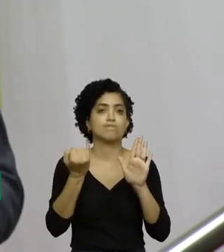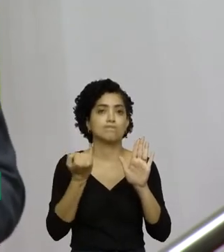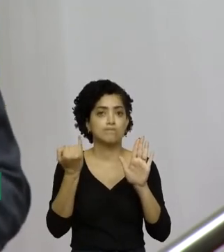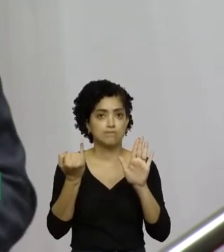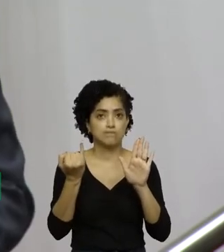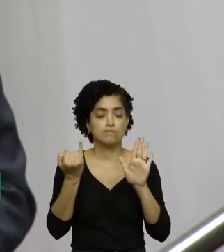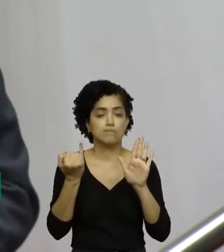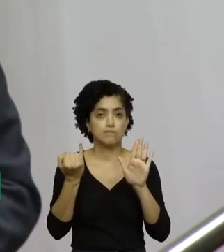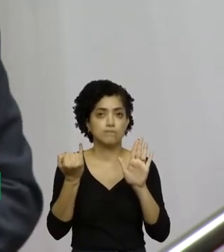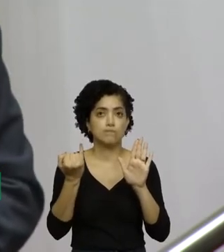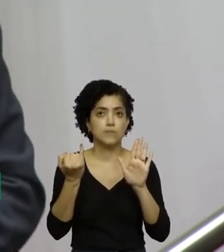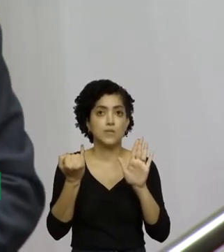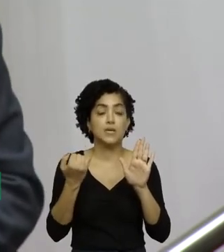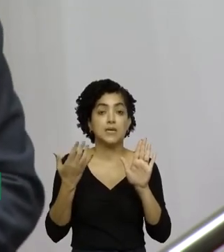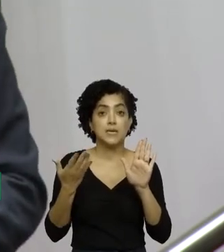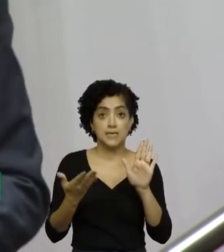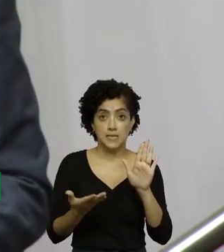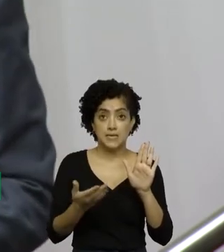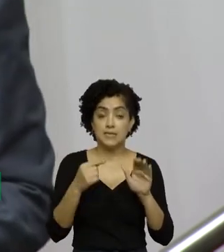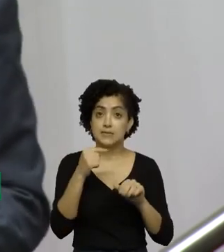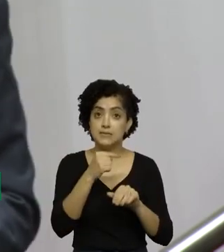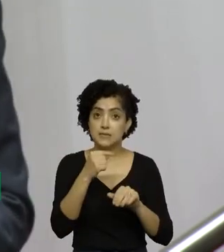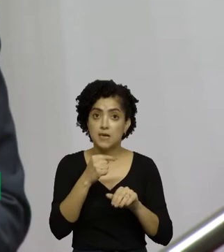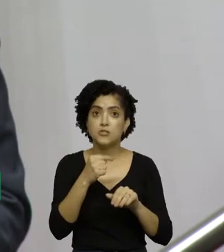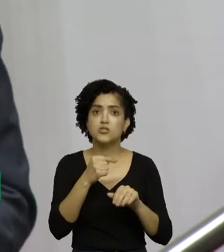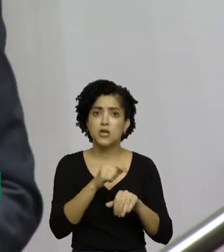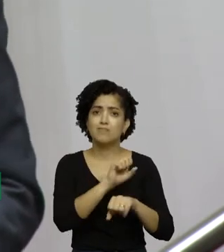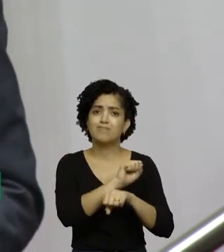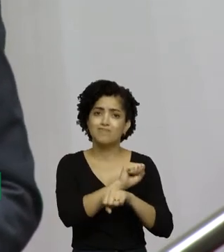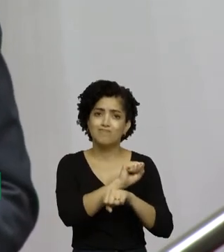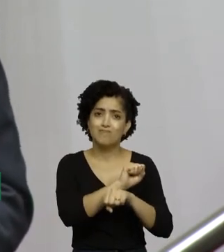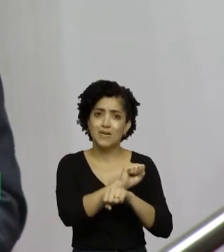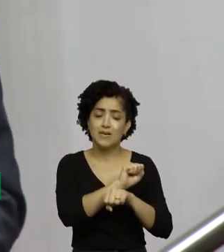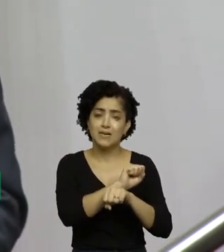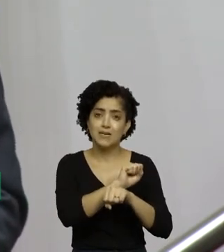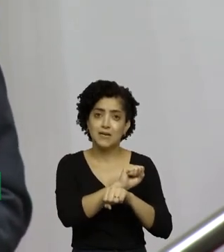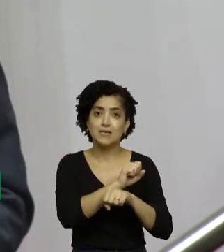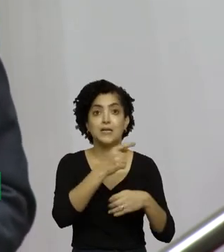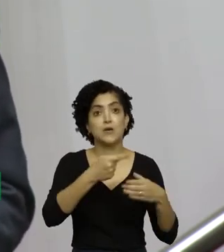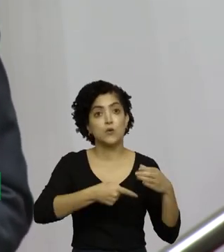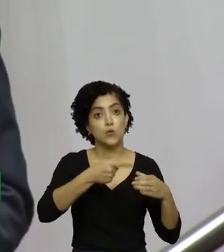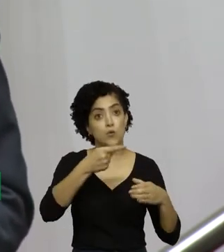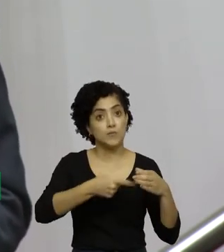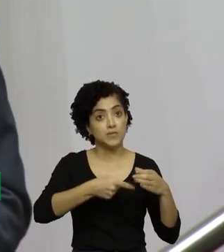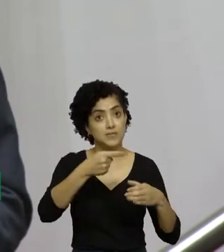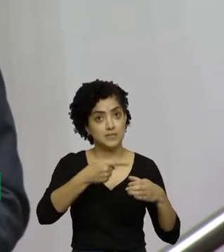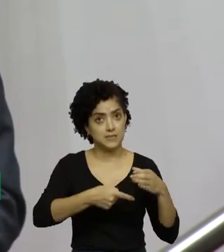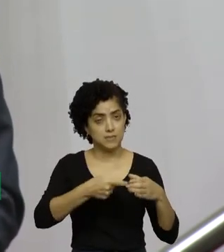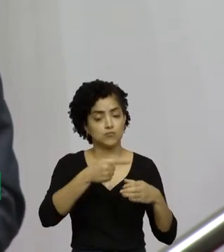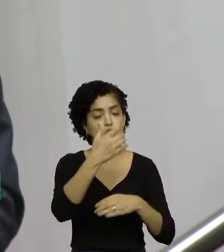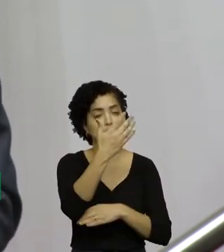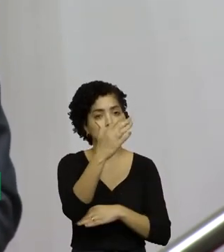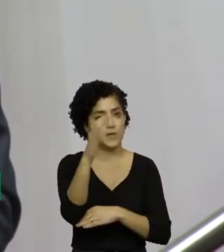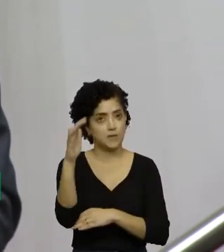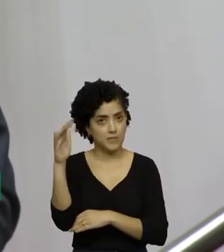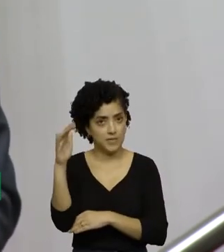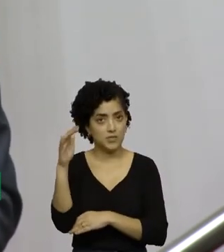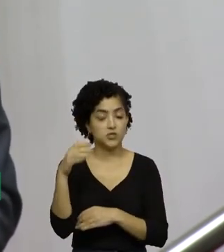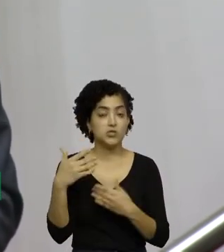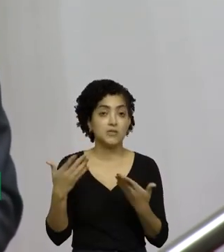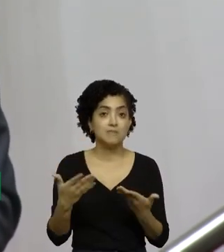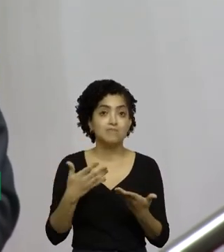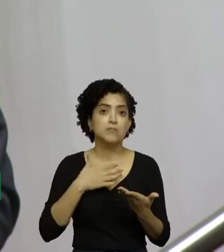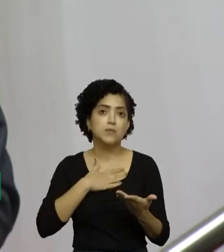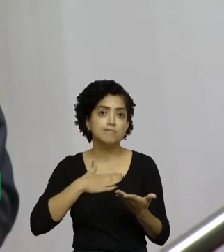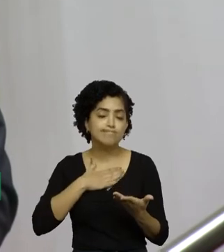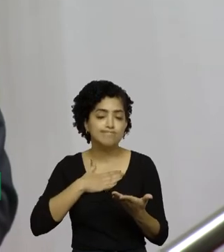altamente importante, e que ele está um bom tempo parado na Comissão do Meio Ambiente, e nós